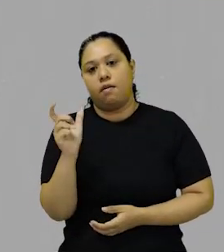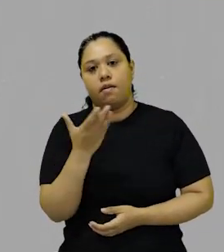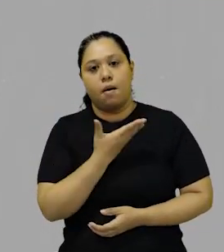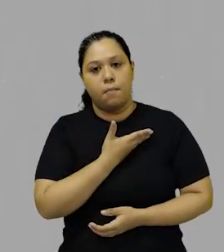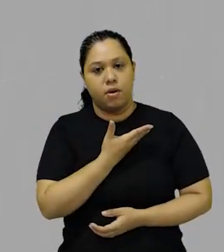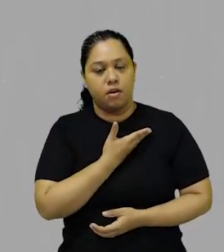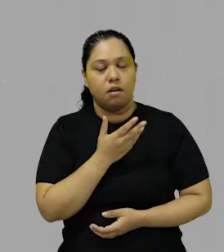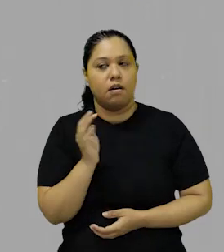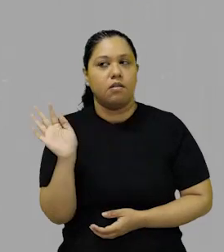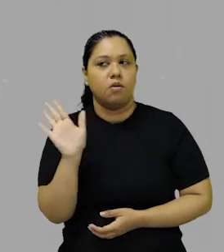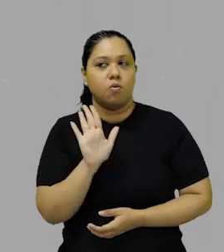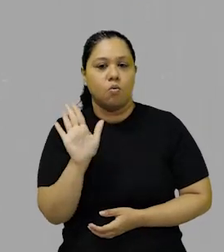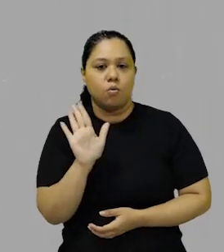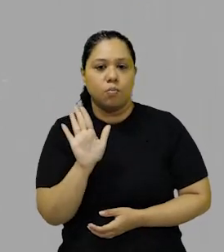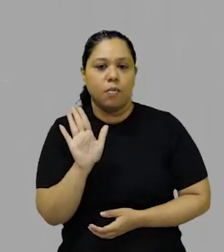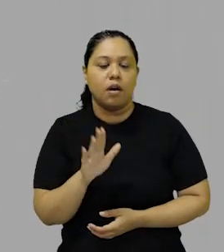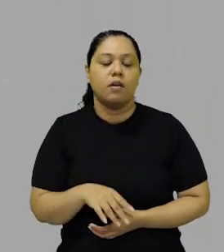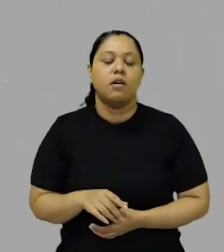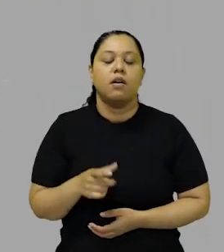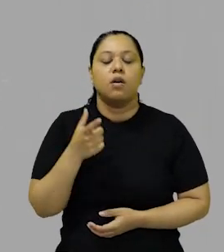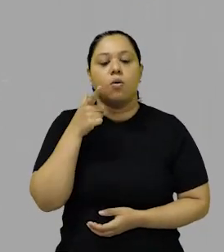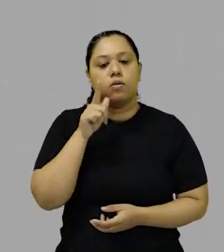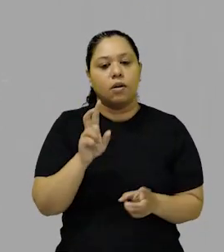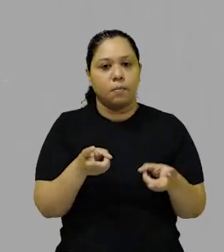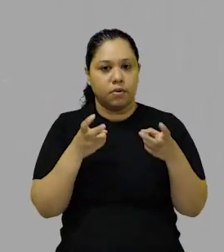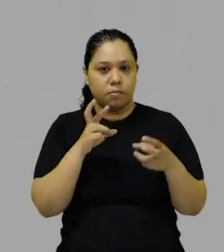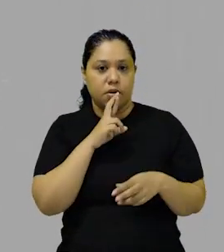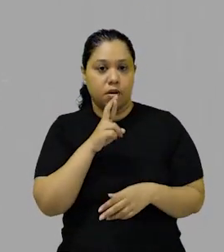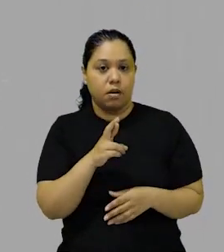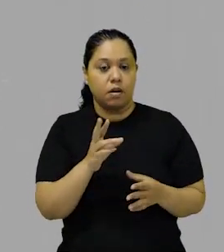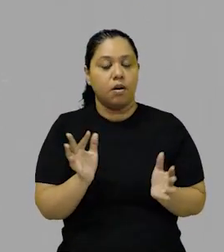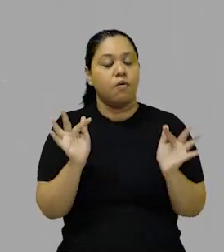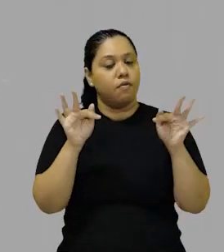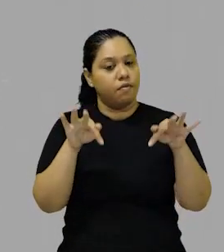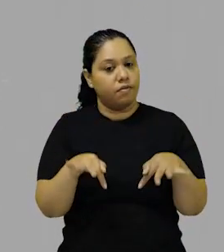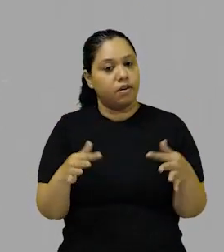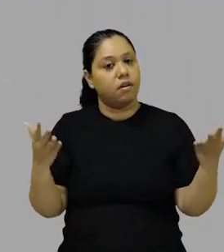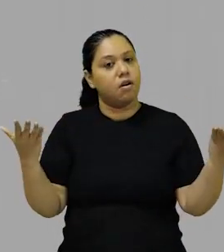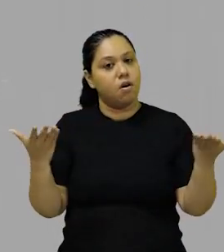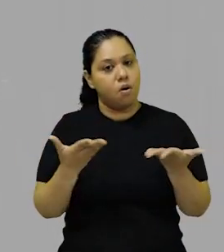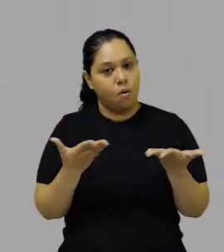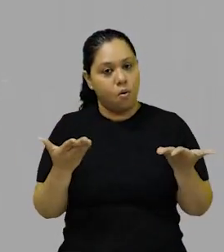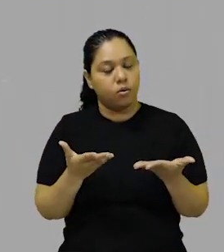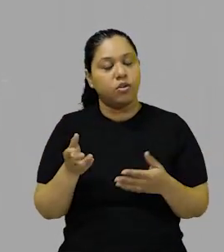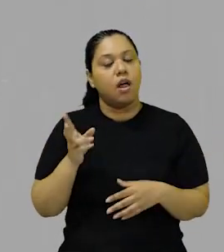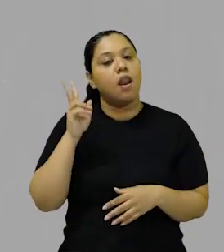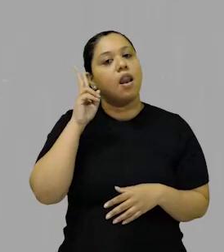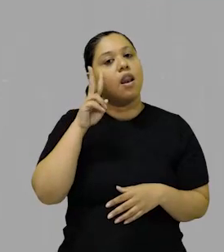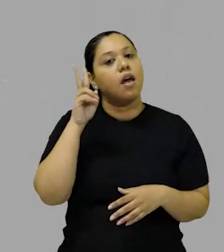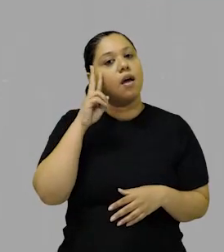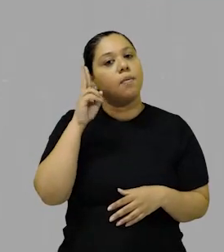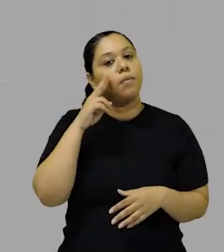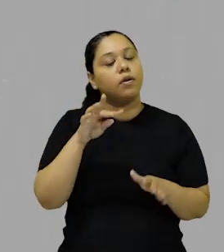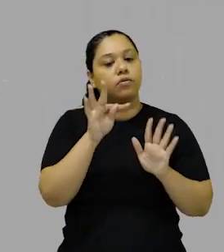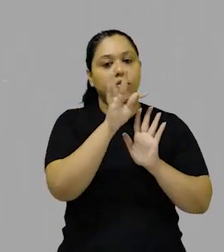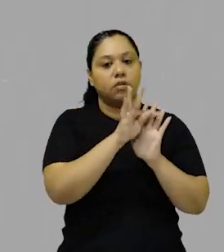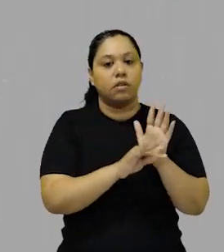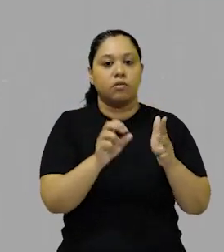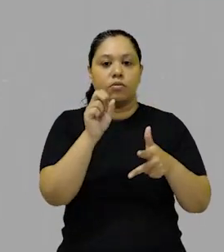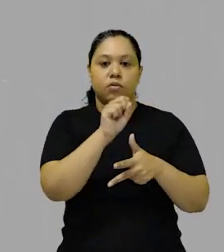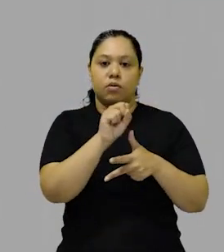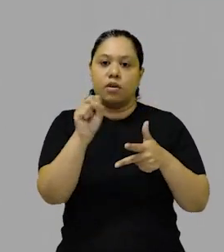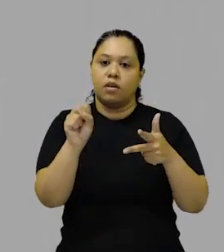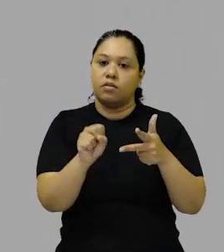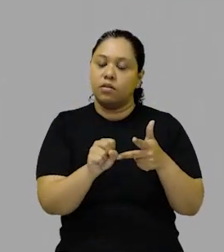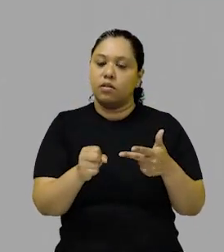palavra goodbye, você consegue identificar a resposta. Pessoal, nós encerramos por hoje, sempre lembrando que os textos do Enem